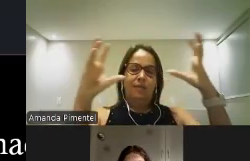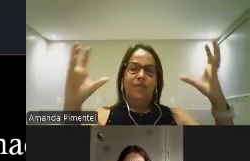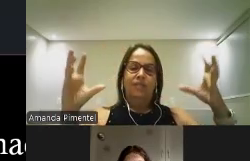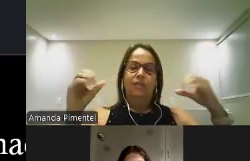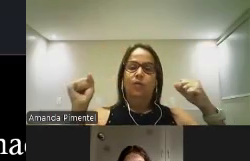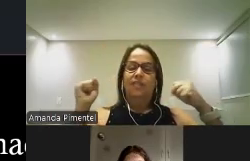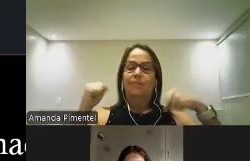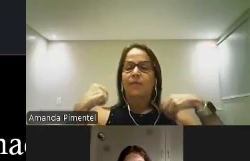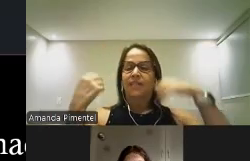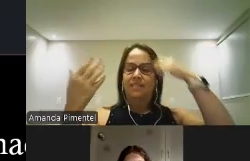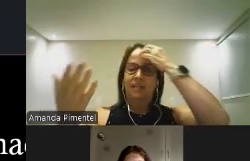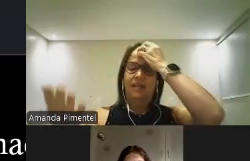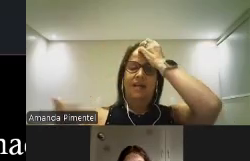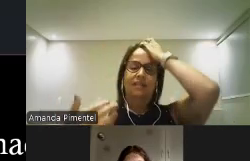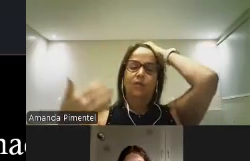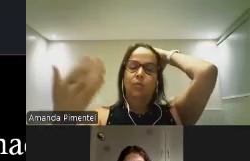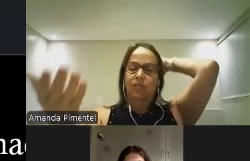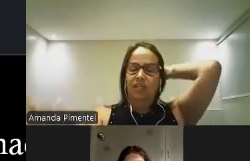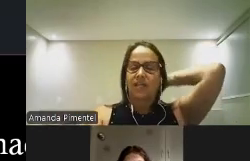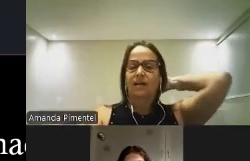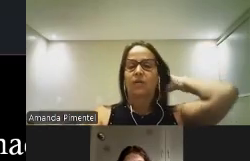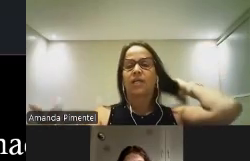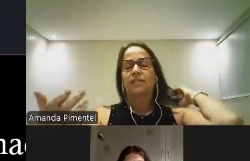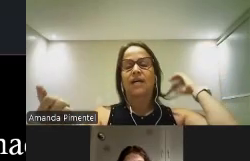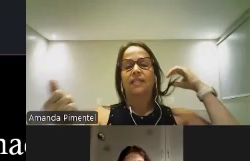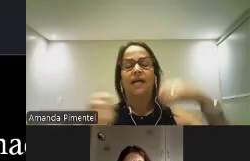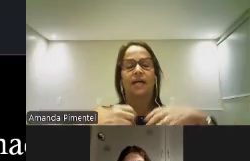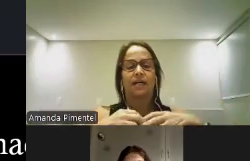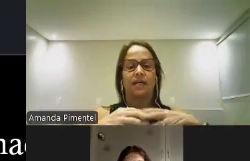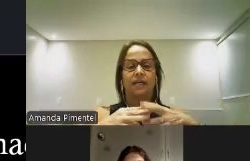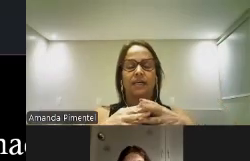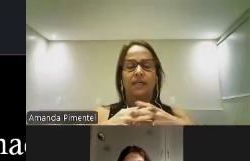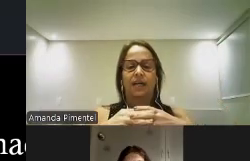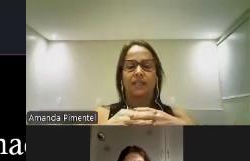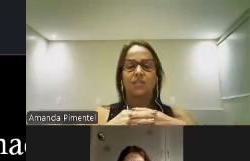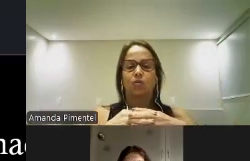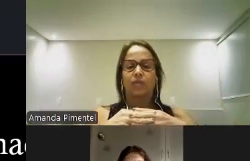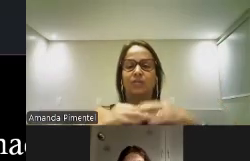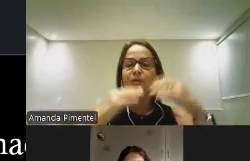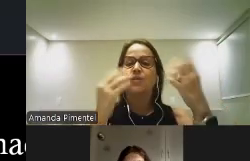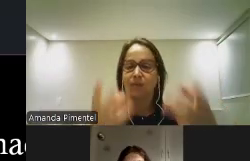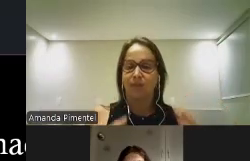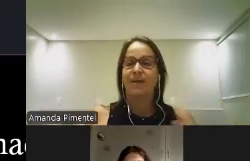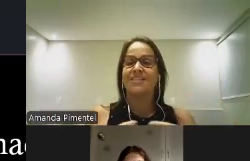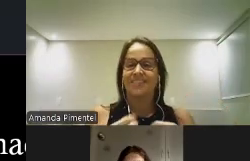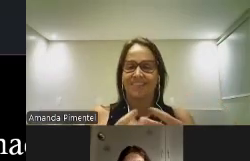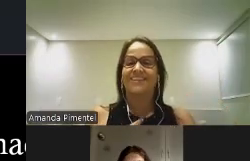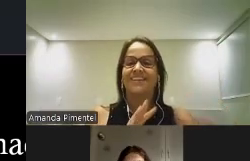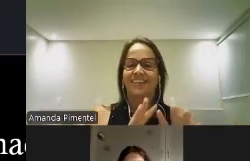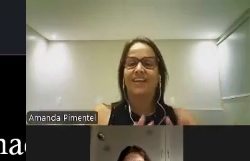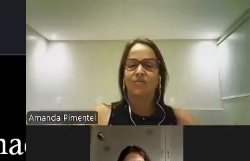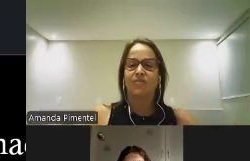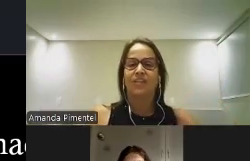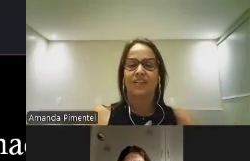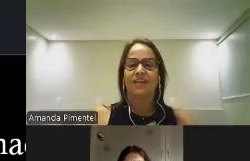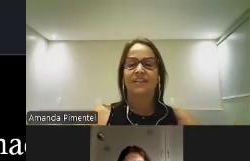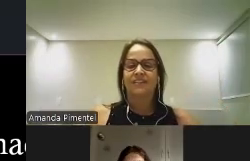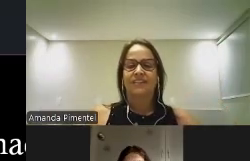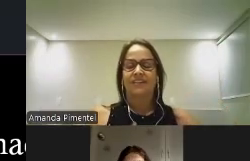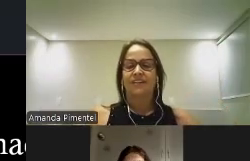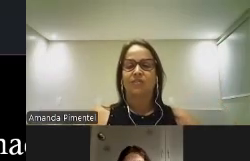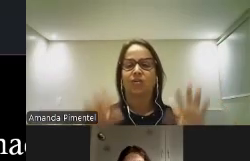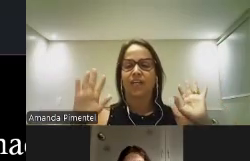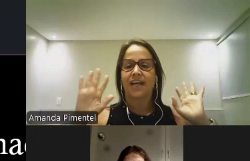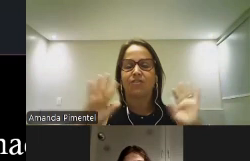acontece exatamente, tu até me mandasse aquele artigo, eu botei na aula ali sobre a diminuição da massa cinzenta, enfim,